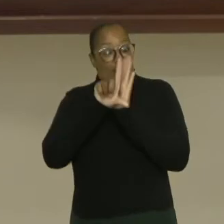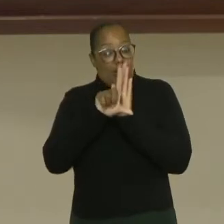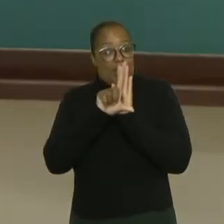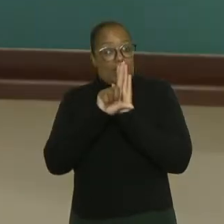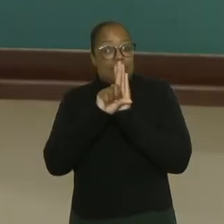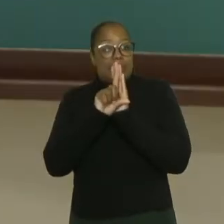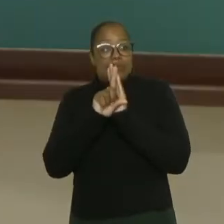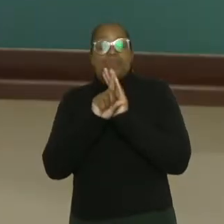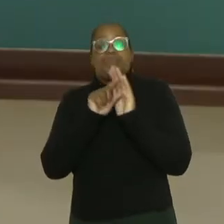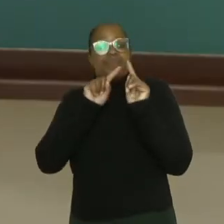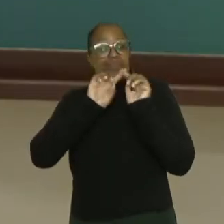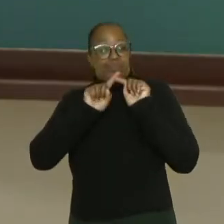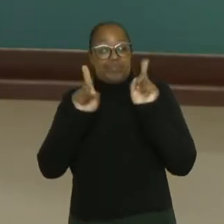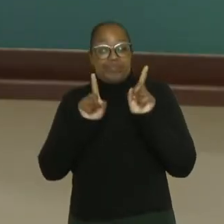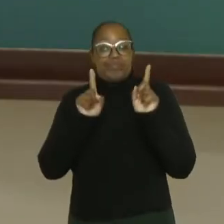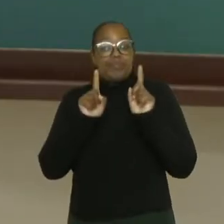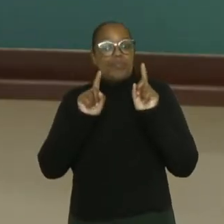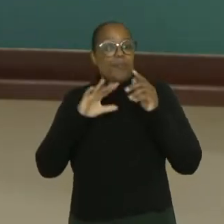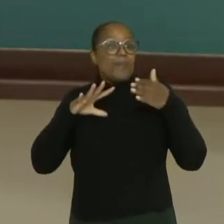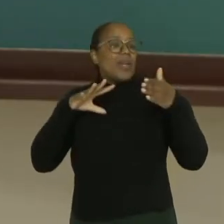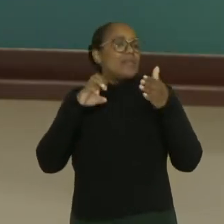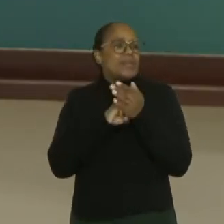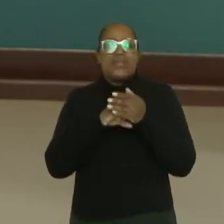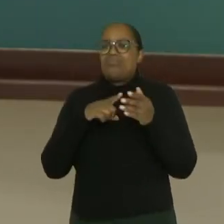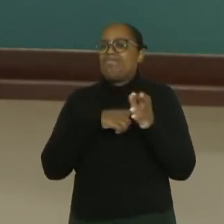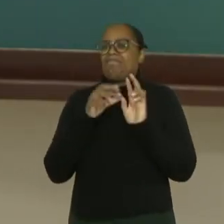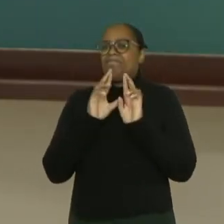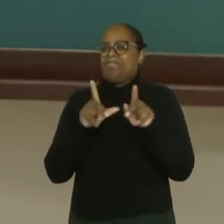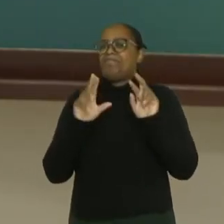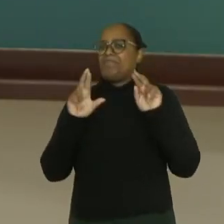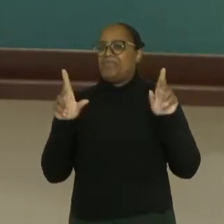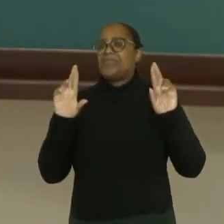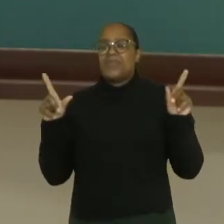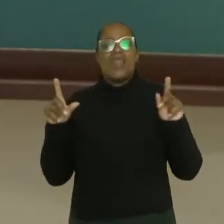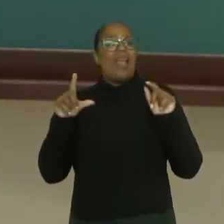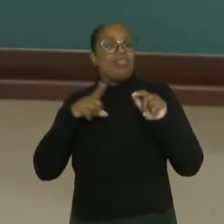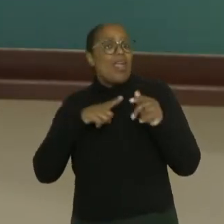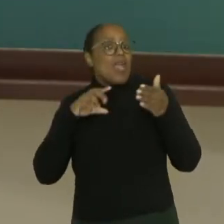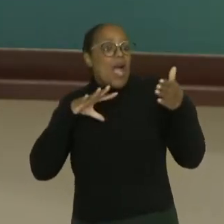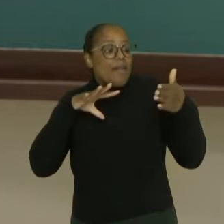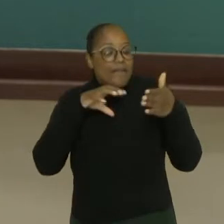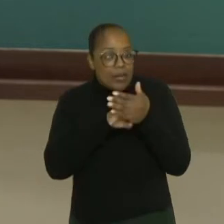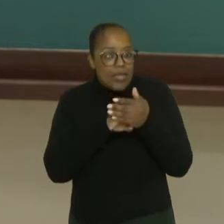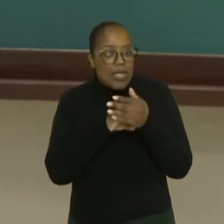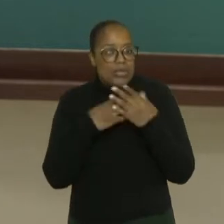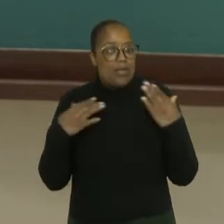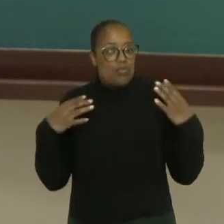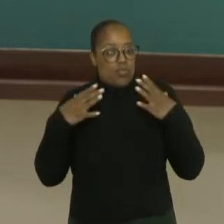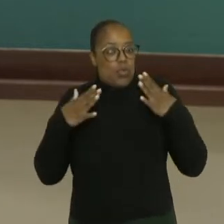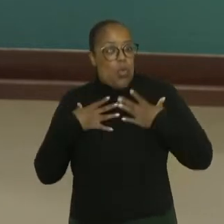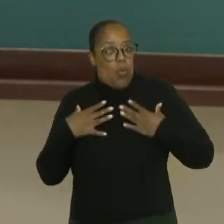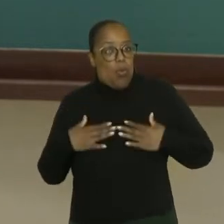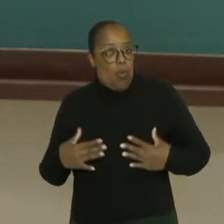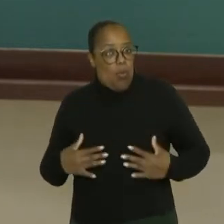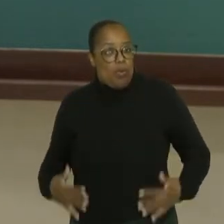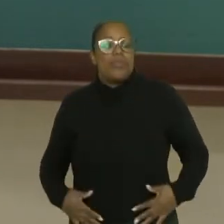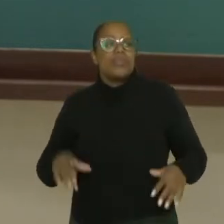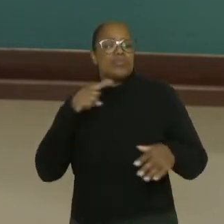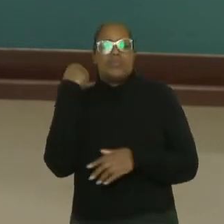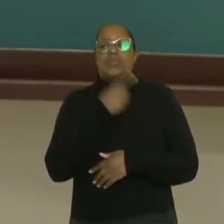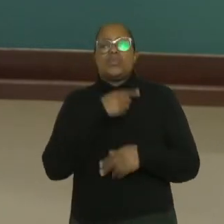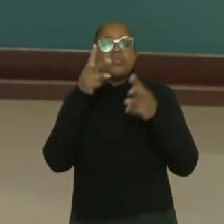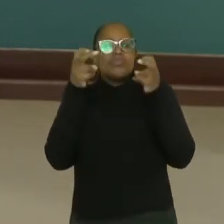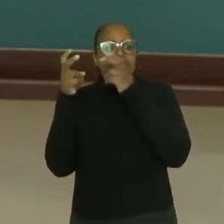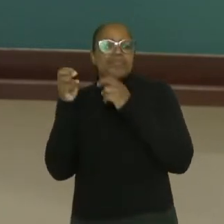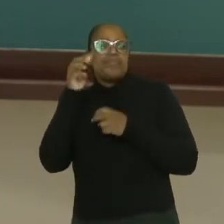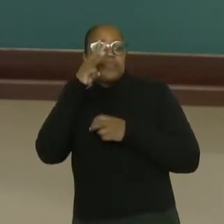Mas as violências são múltiplas, não é apenas essa violência física que a gente percebeu aqui com o Weber. Na